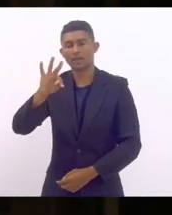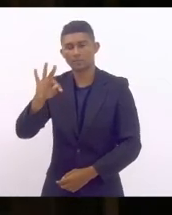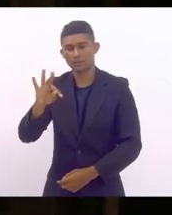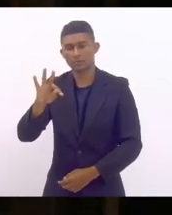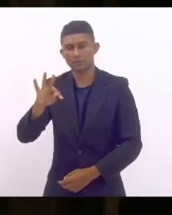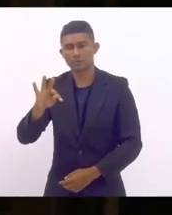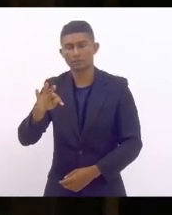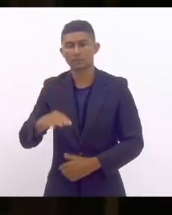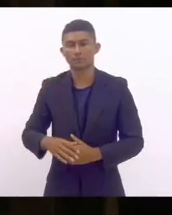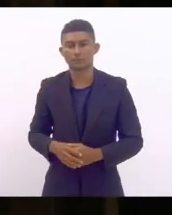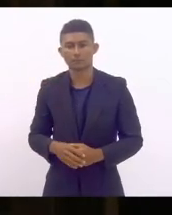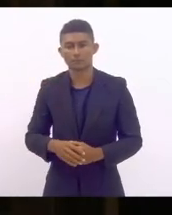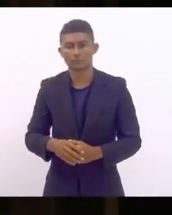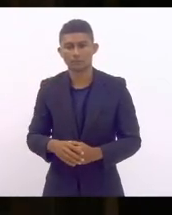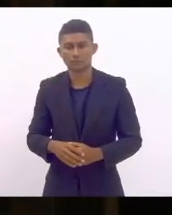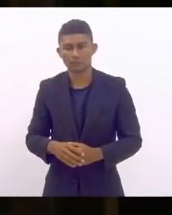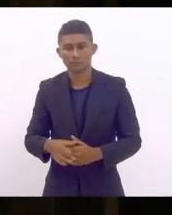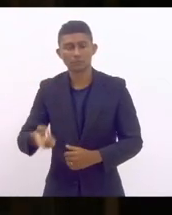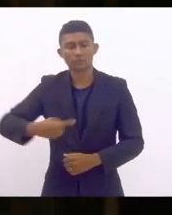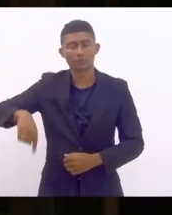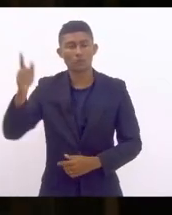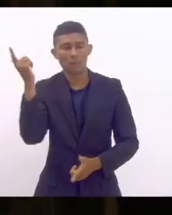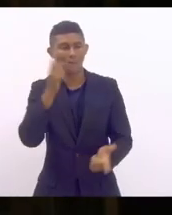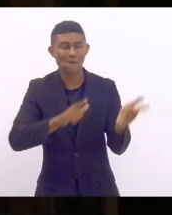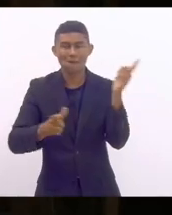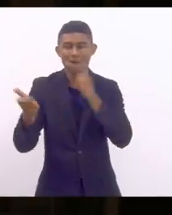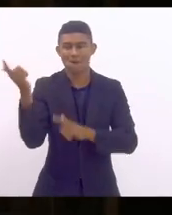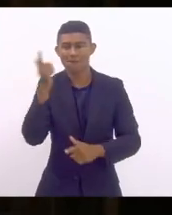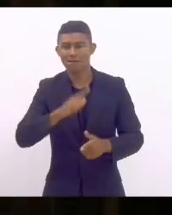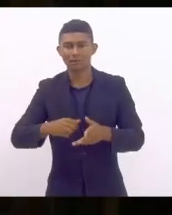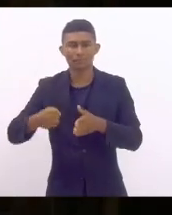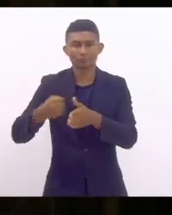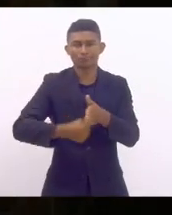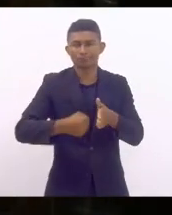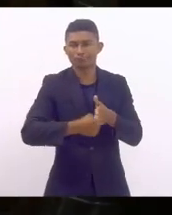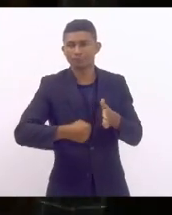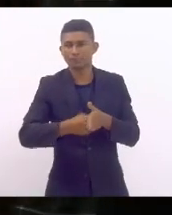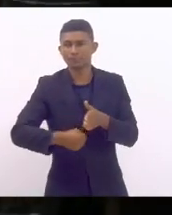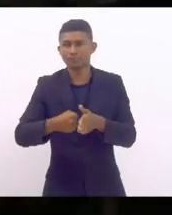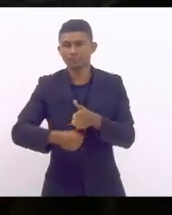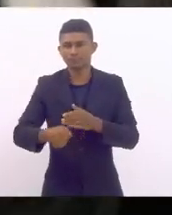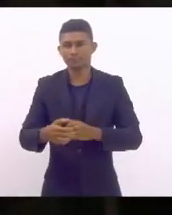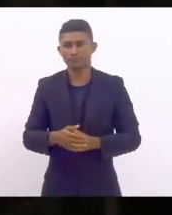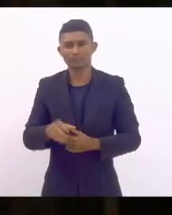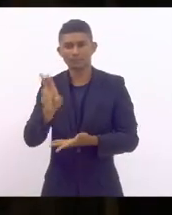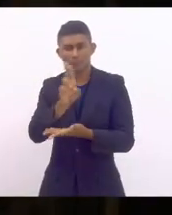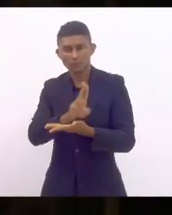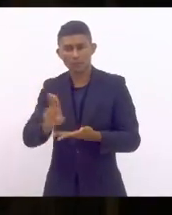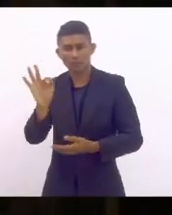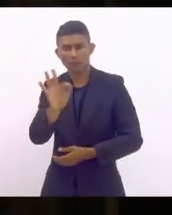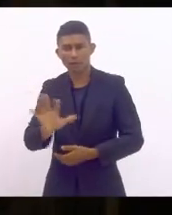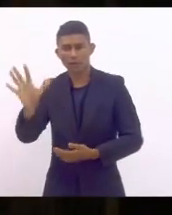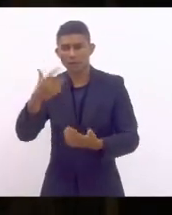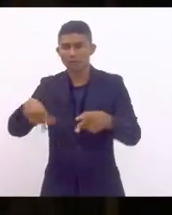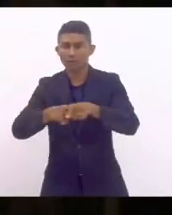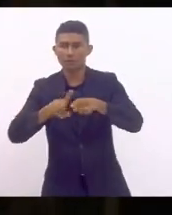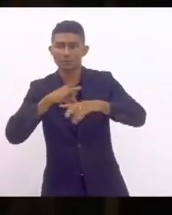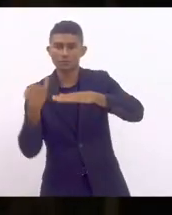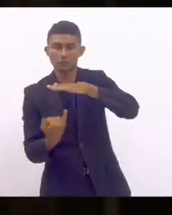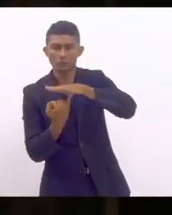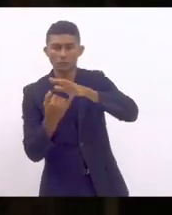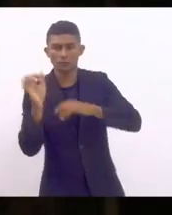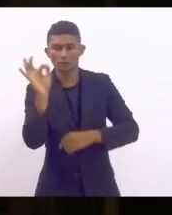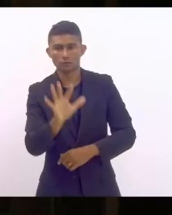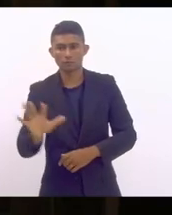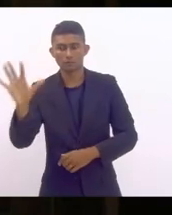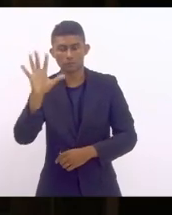Nacional de estrangeiro técnico que a gente consegue trator na luta da Universidade Federal e dos institutos federais conjunta Oi e